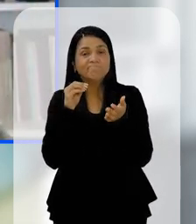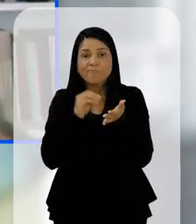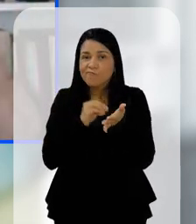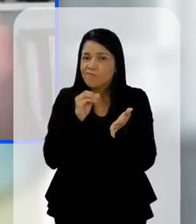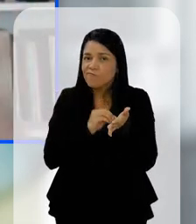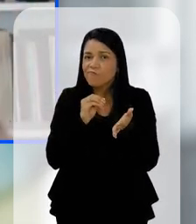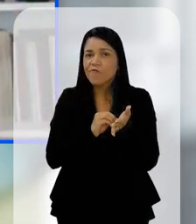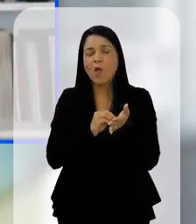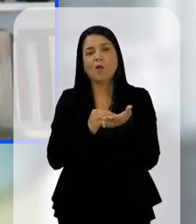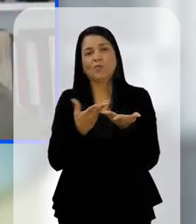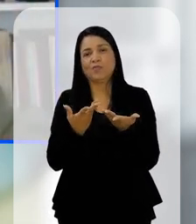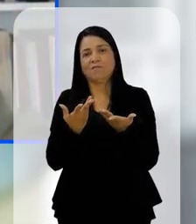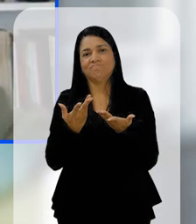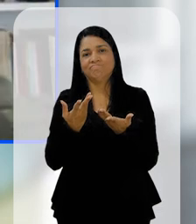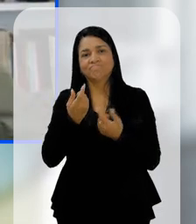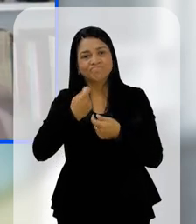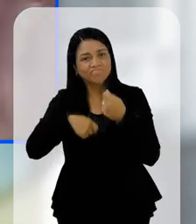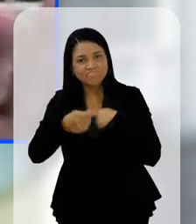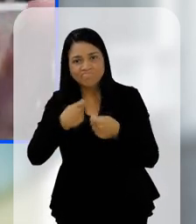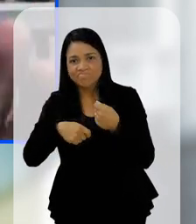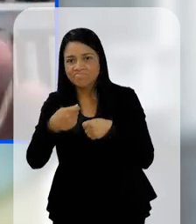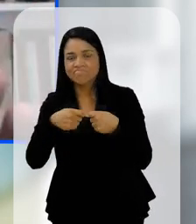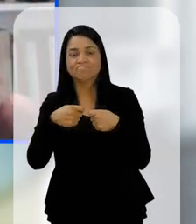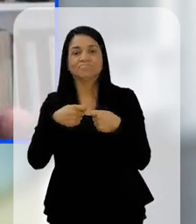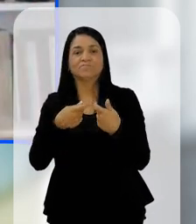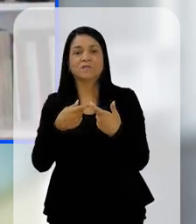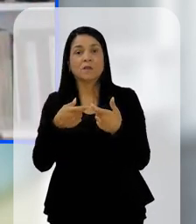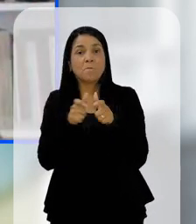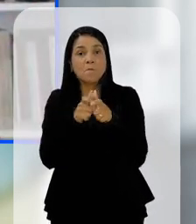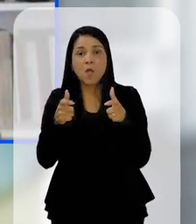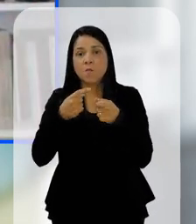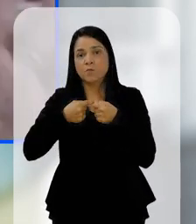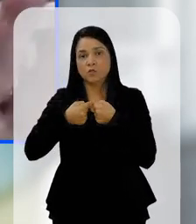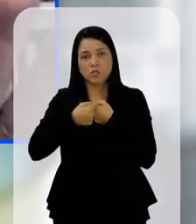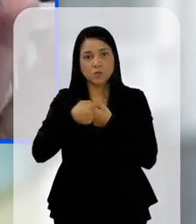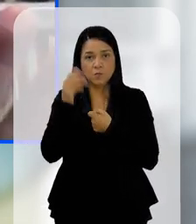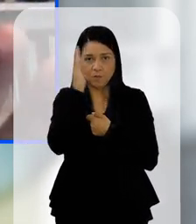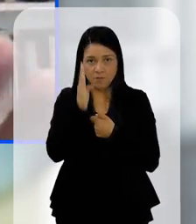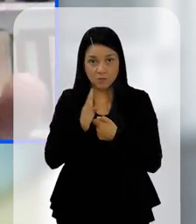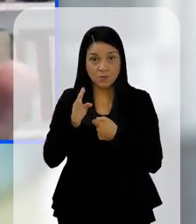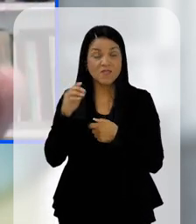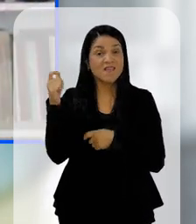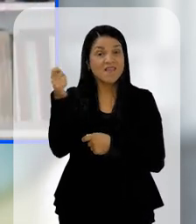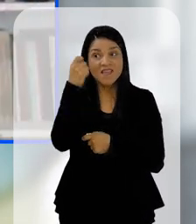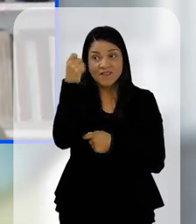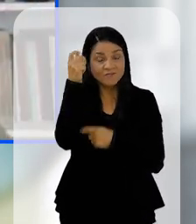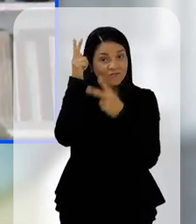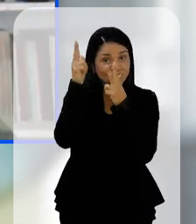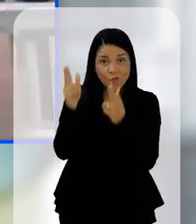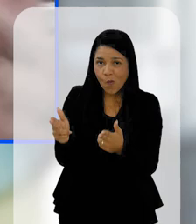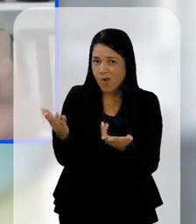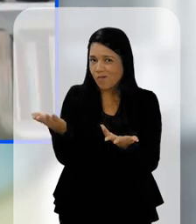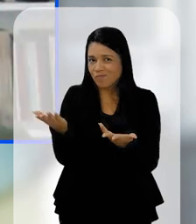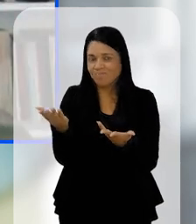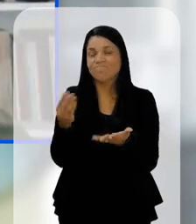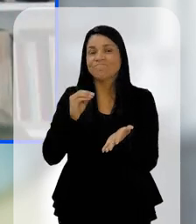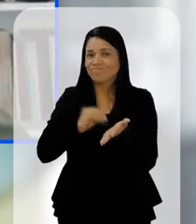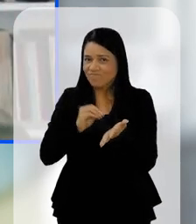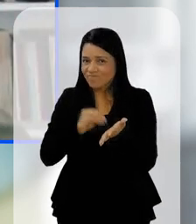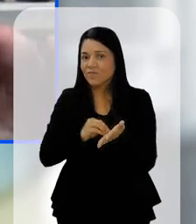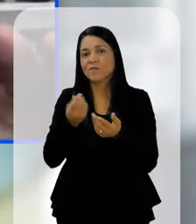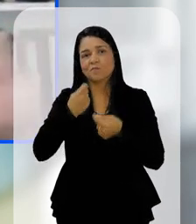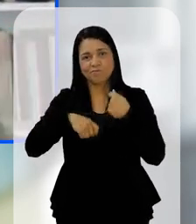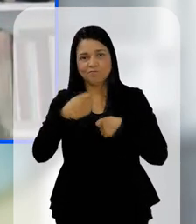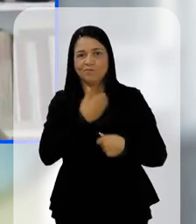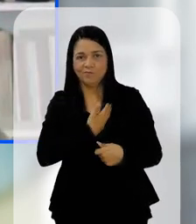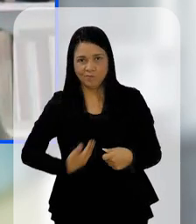ainda são muito ruins na grande maioria dos municípios brasileiros, e no Rio Grande do Sul não é diferente. E aí, claro, as